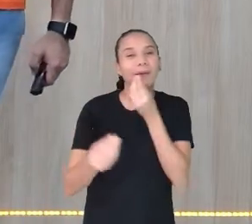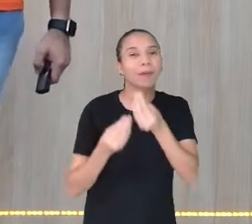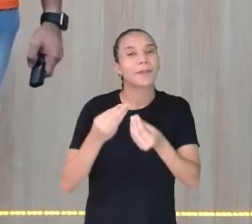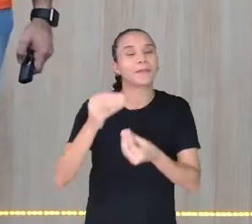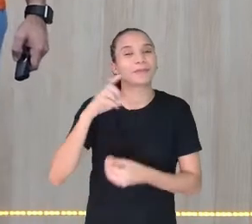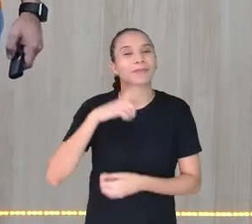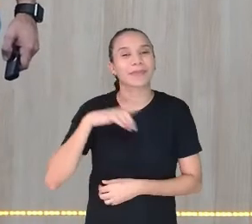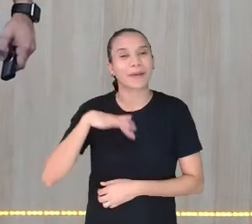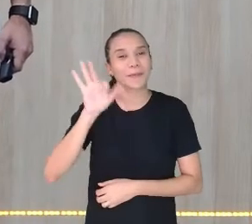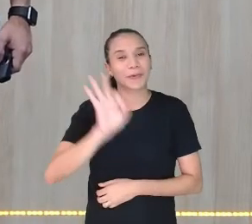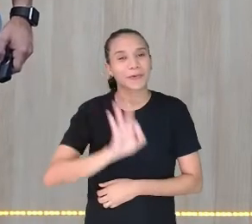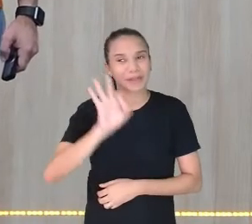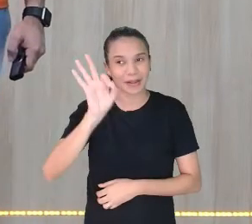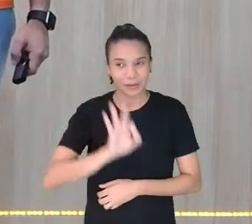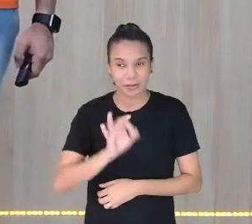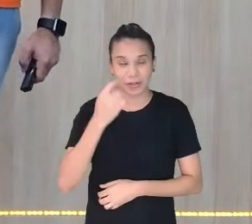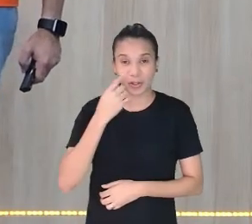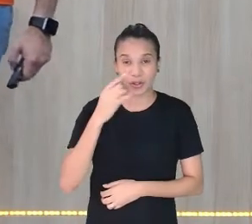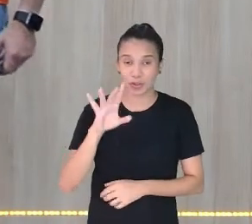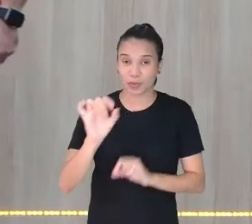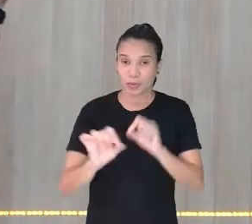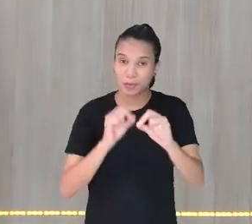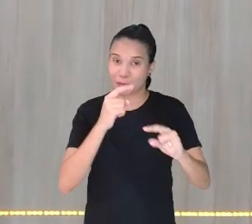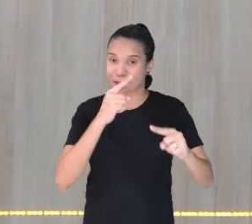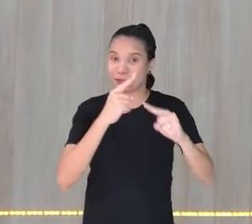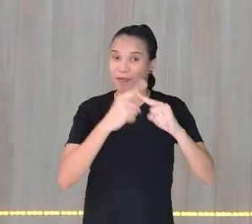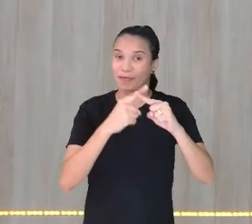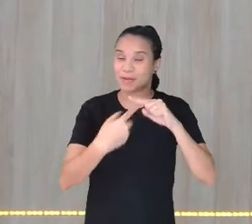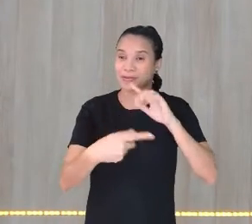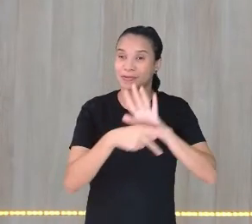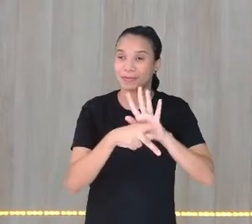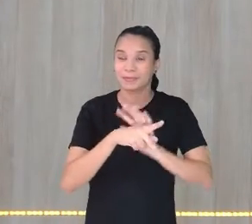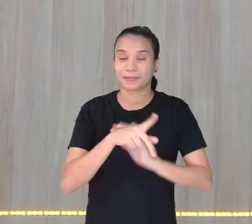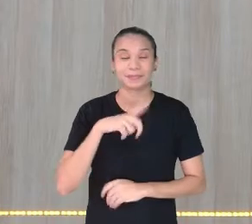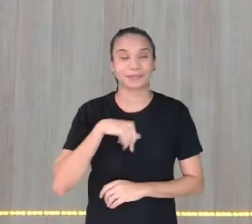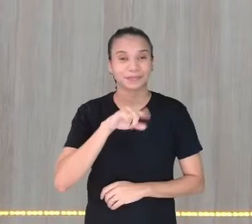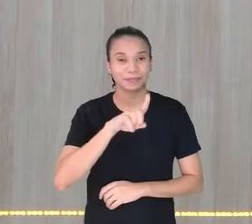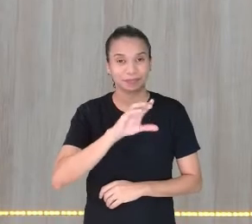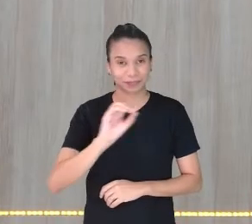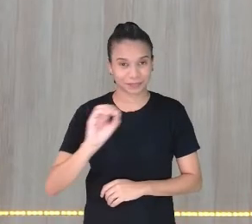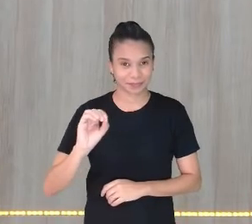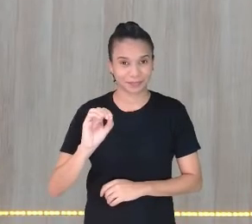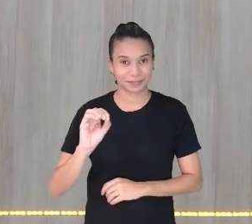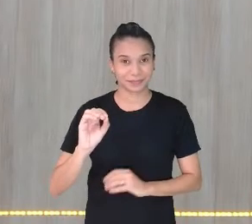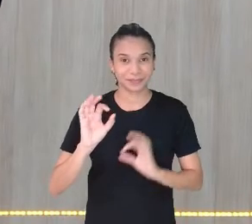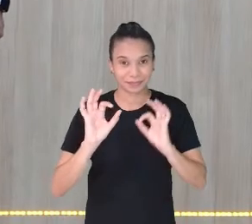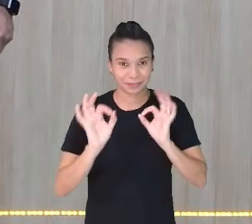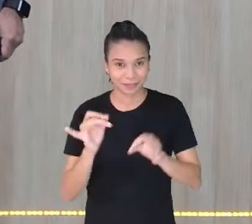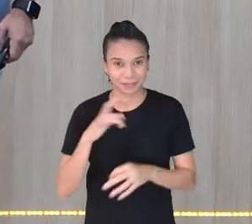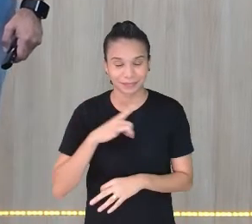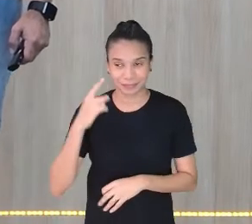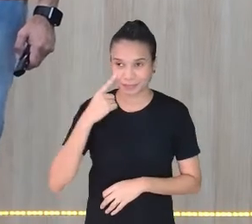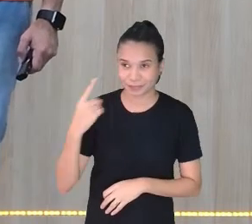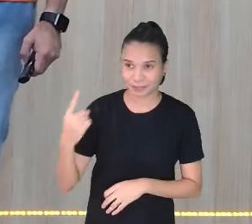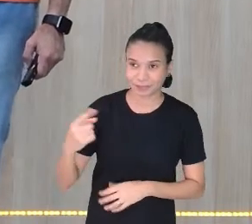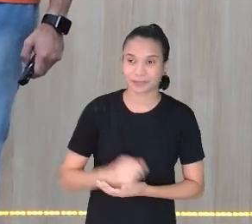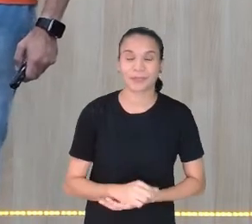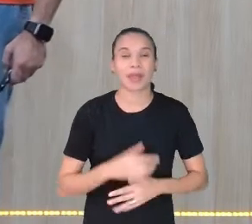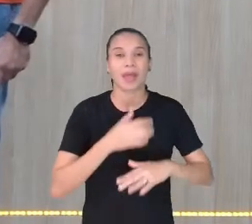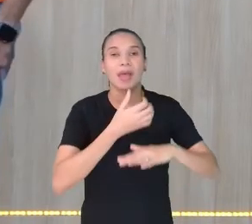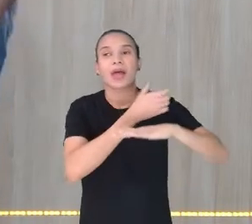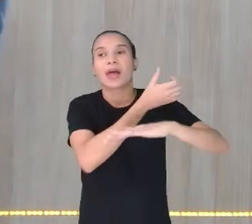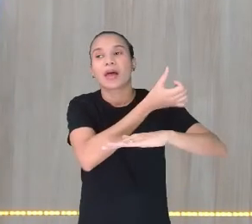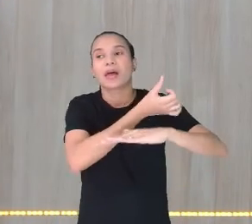de uma porcentagem. Basta pegar essa fração e multiplicar por 100. Então, eu vou ter aí 6